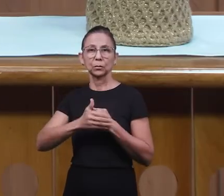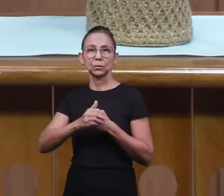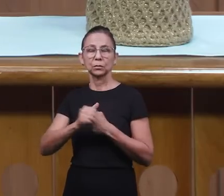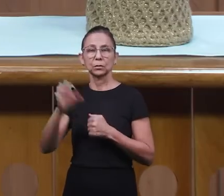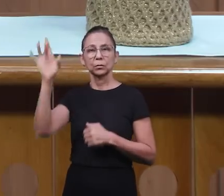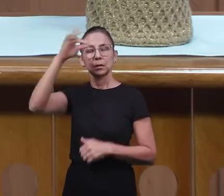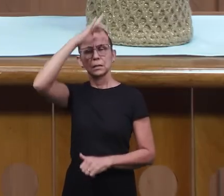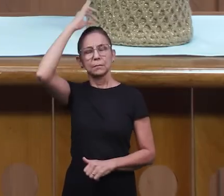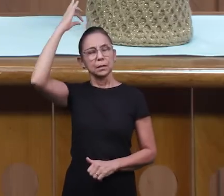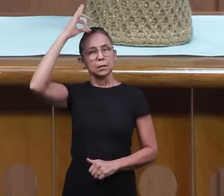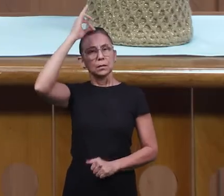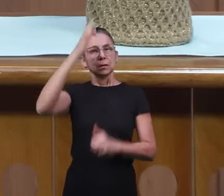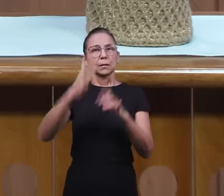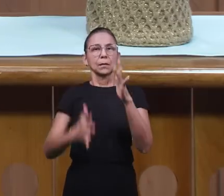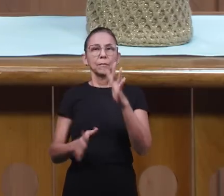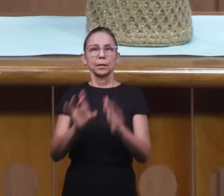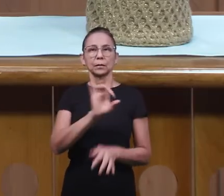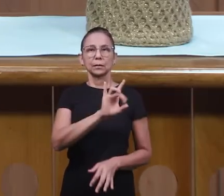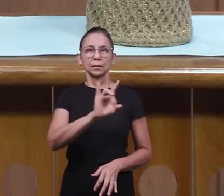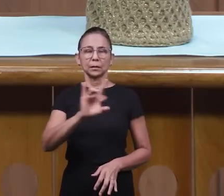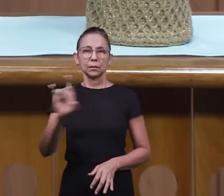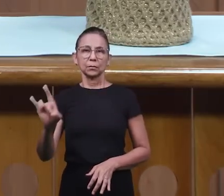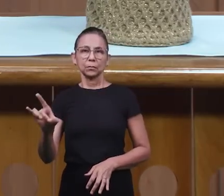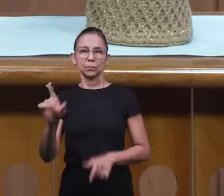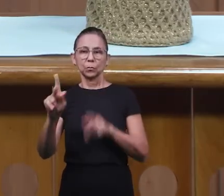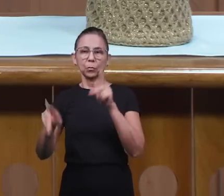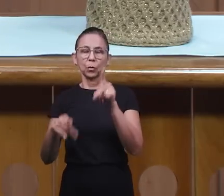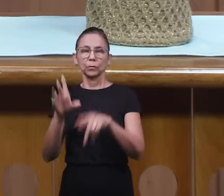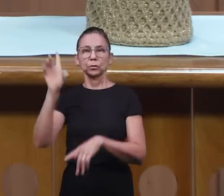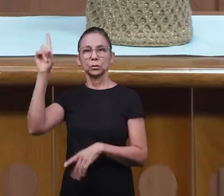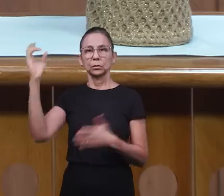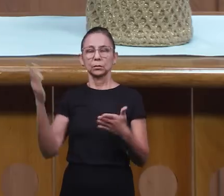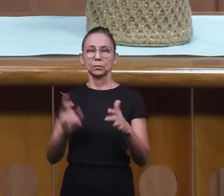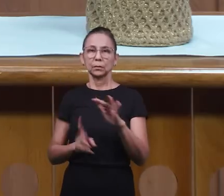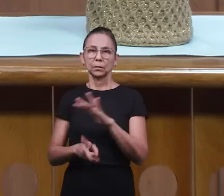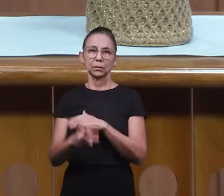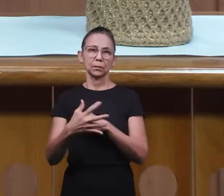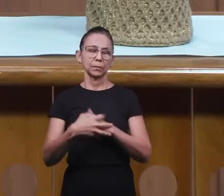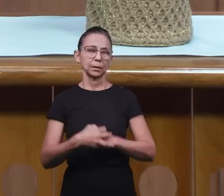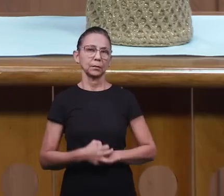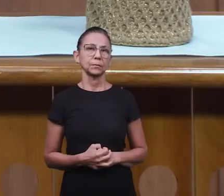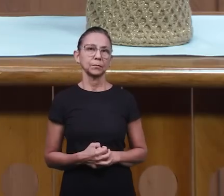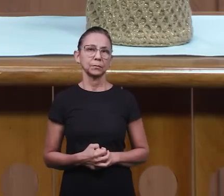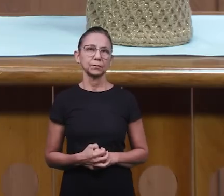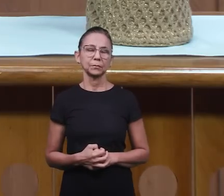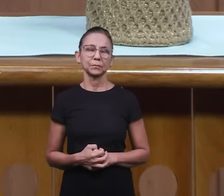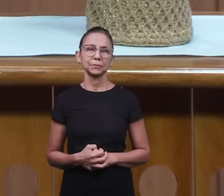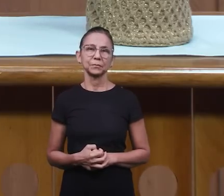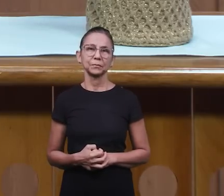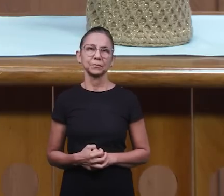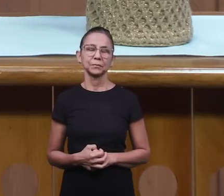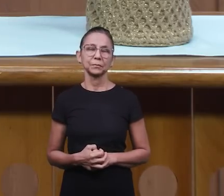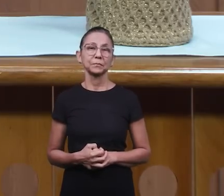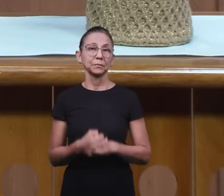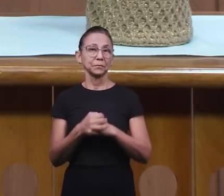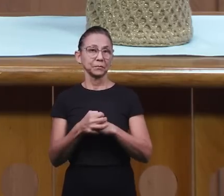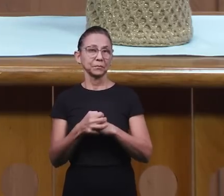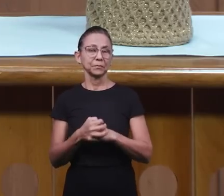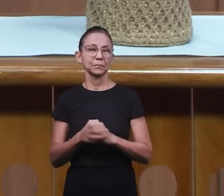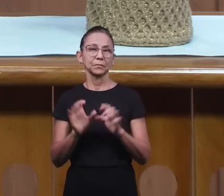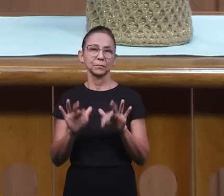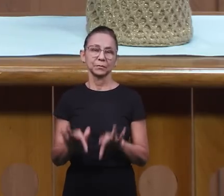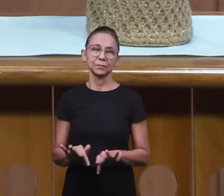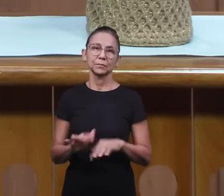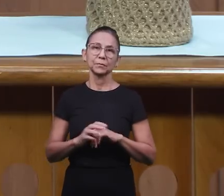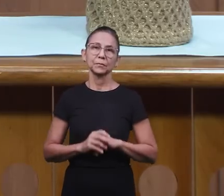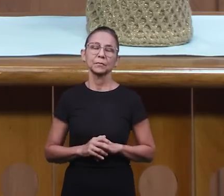e a consolação do Espírito Santo seja convosco, amados de Deus, agora e para sempre. Amém. Glória a Deus.